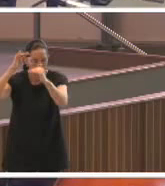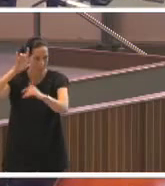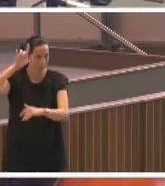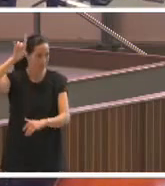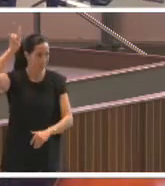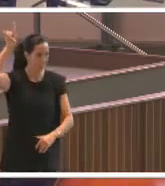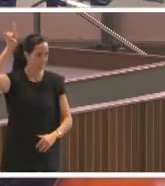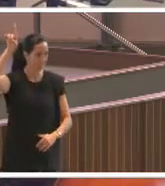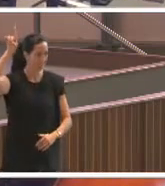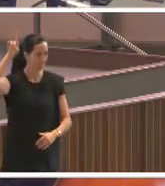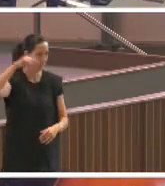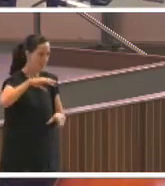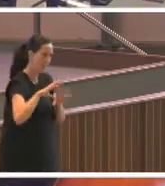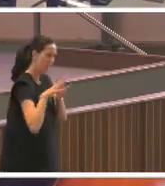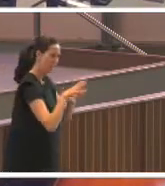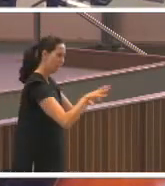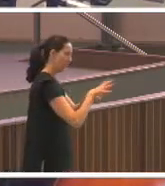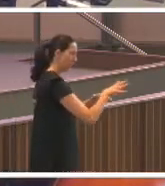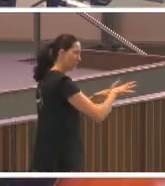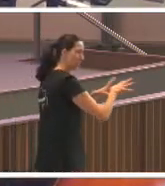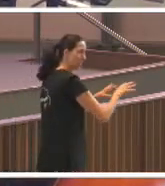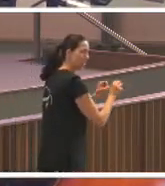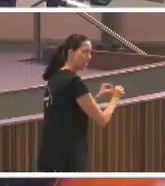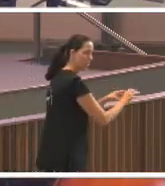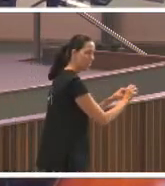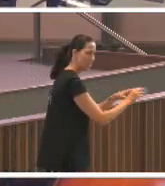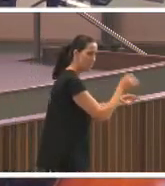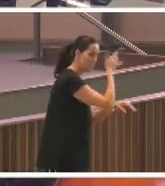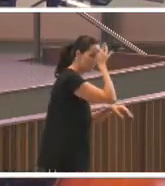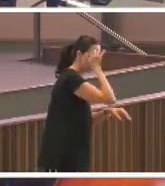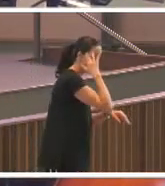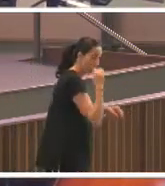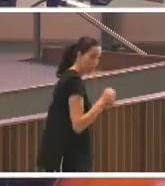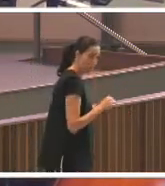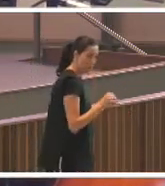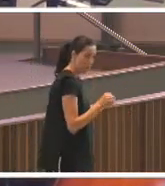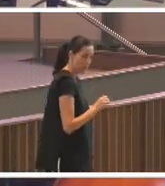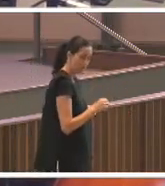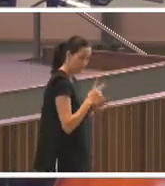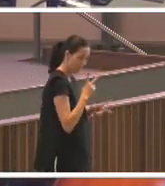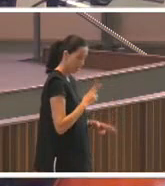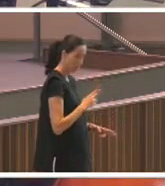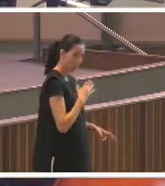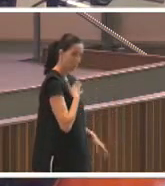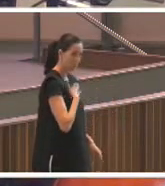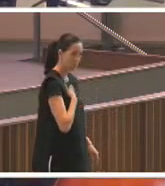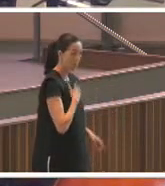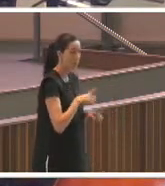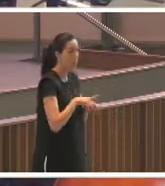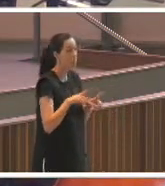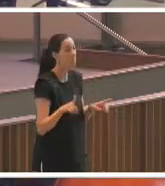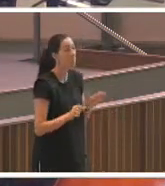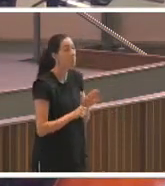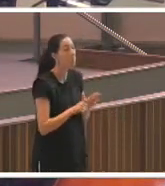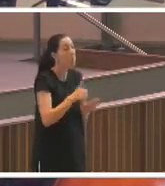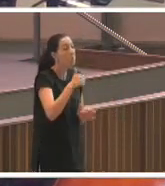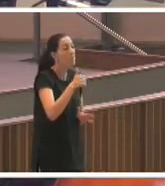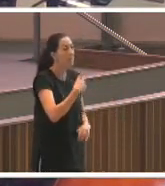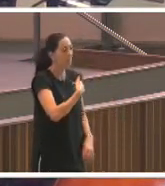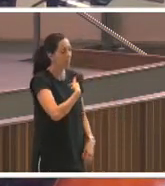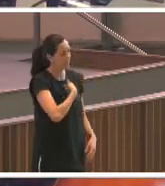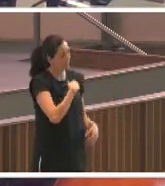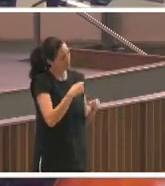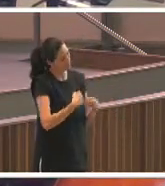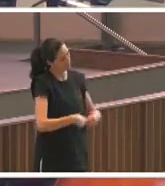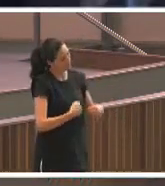gente sente de poder ser auxiliar do sumo pastor, que é Jesus. Por isso esse tipo